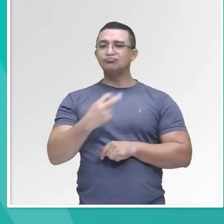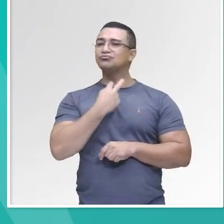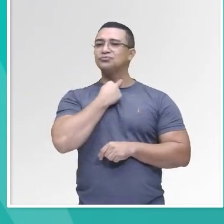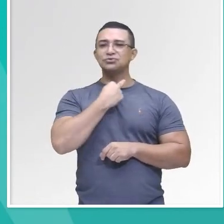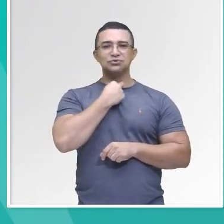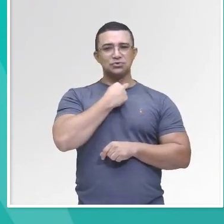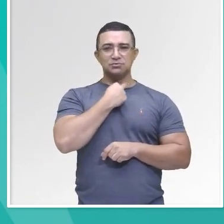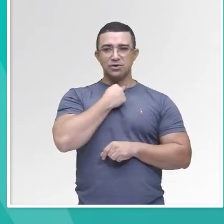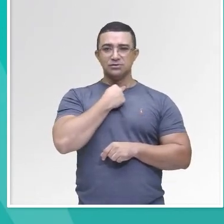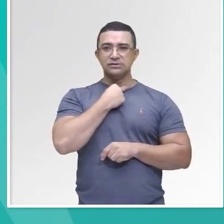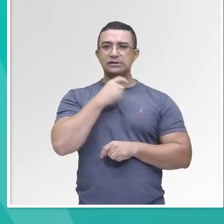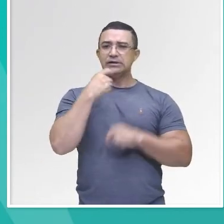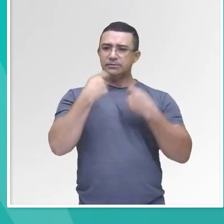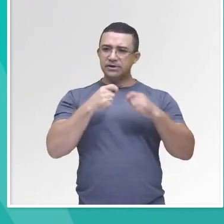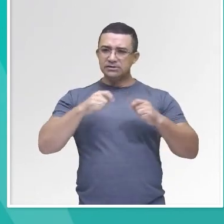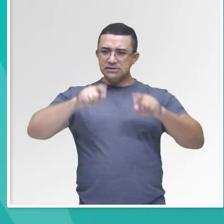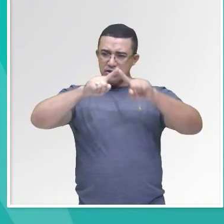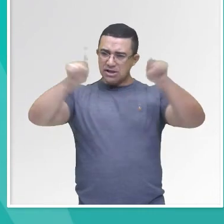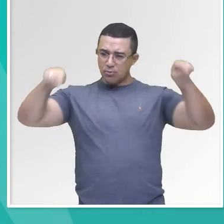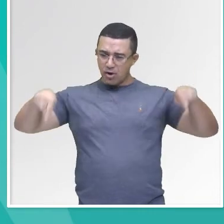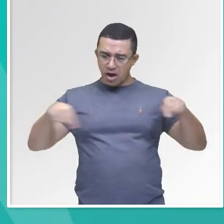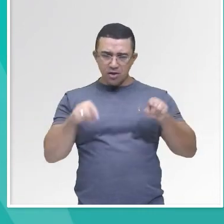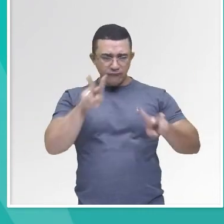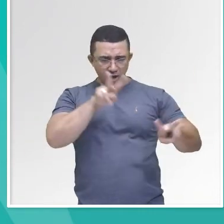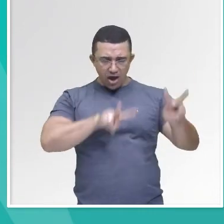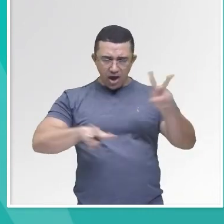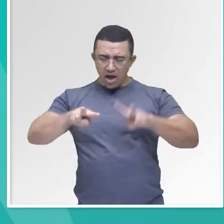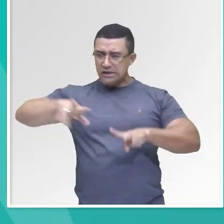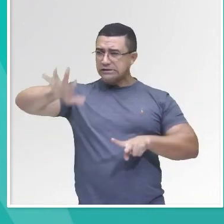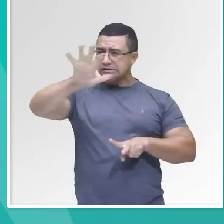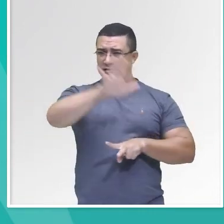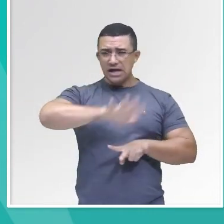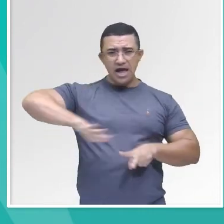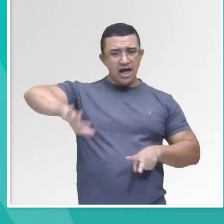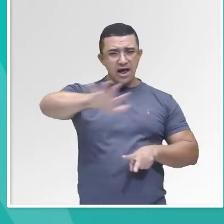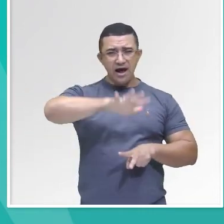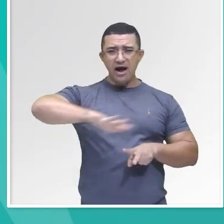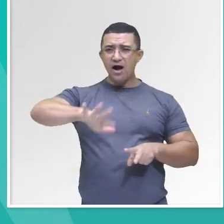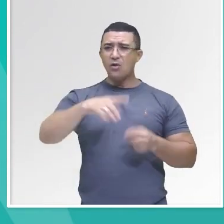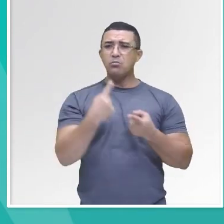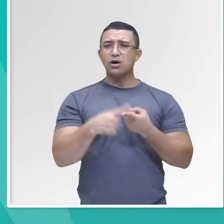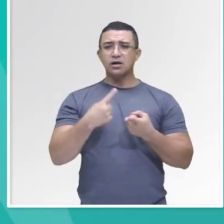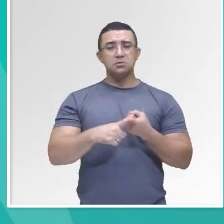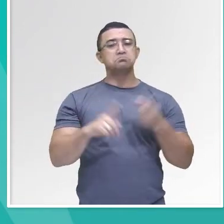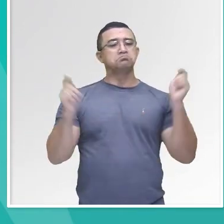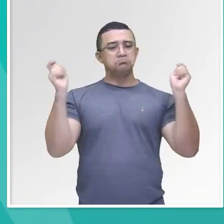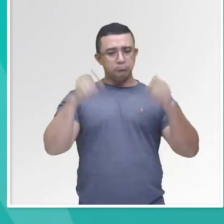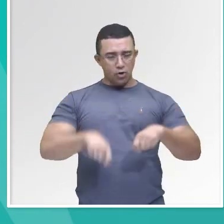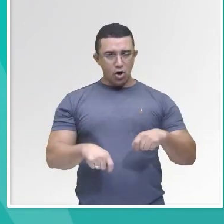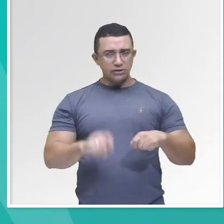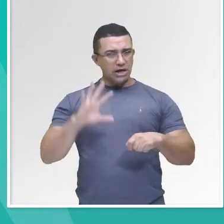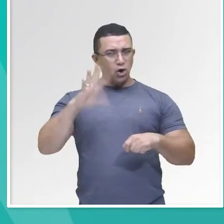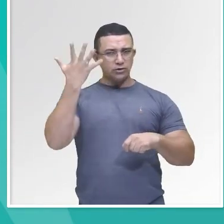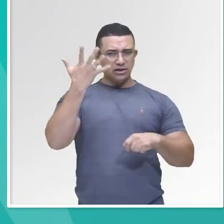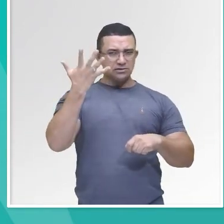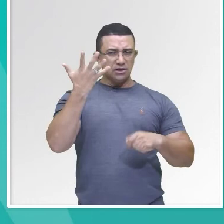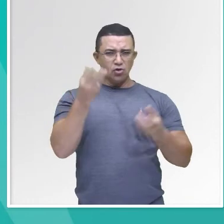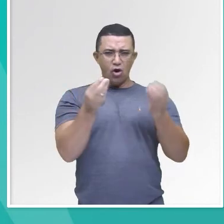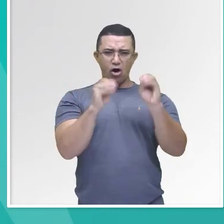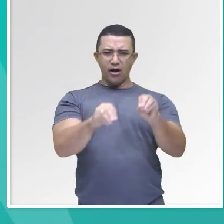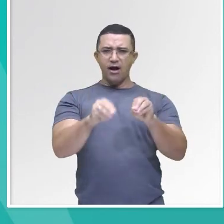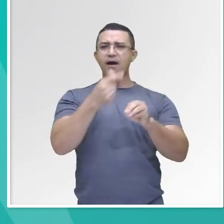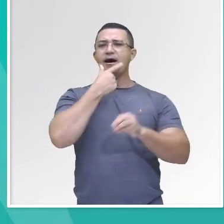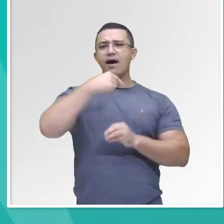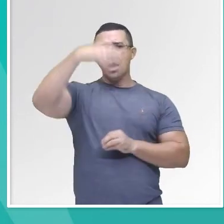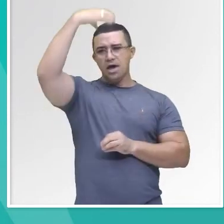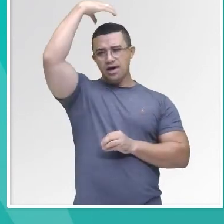forma mais geral o jogo. Por quê? Pode ocorrer de a gente colocar o nosso rei em perigo. E isso no